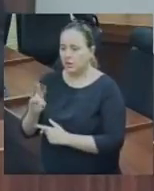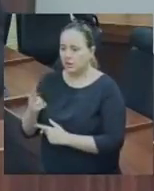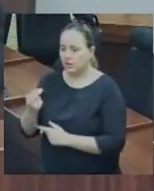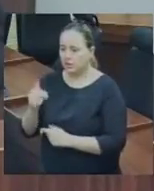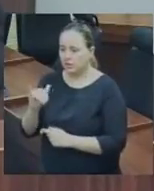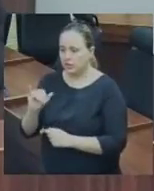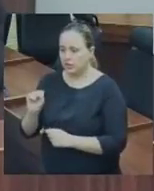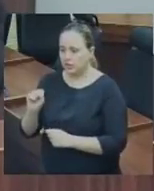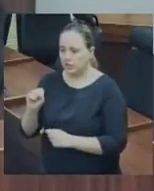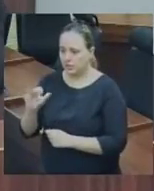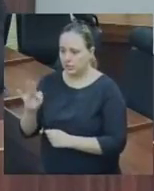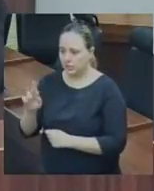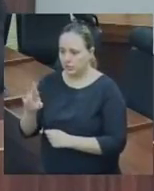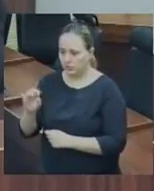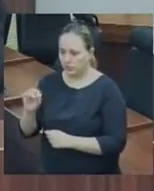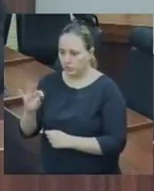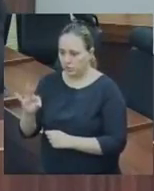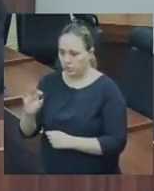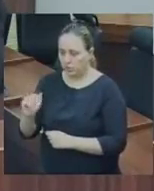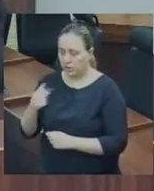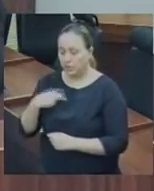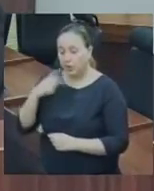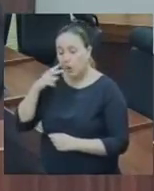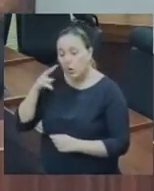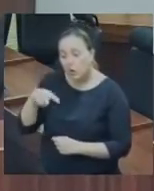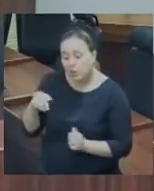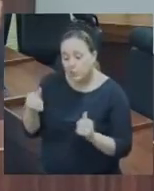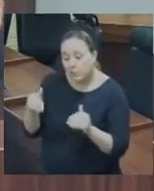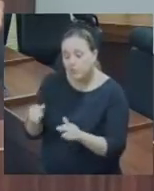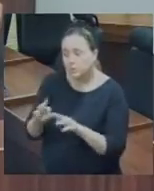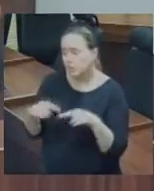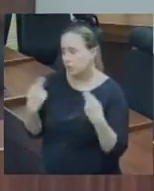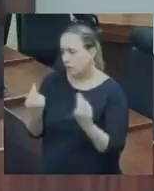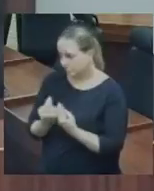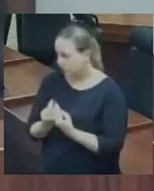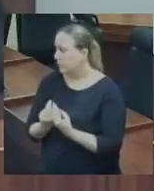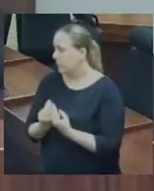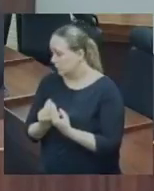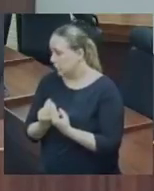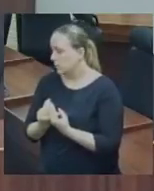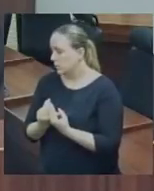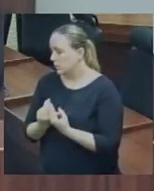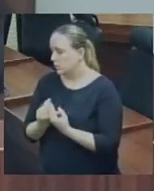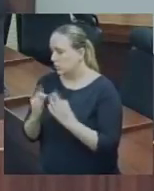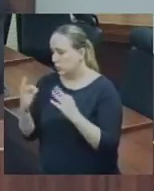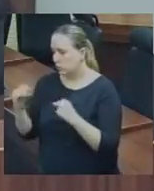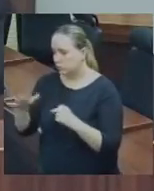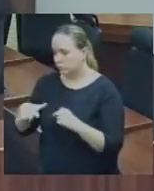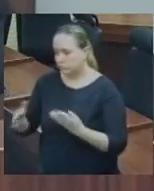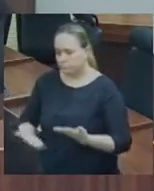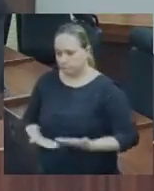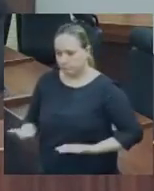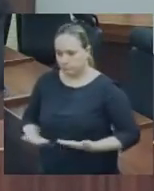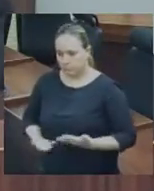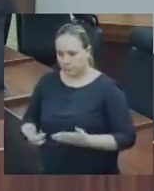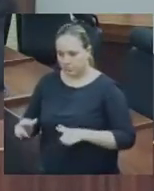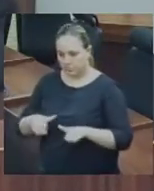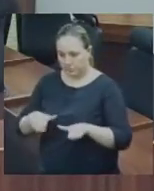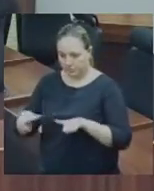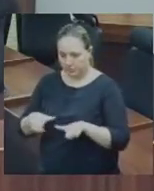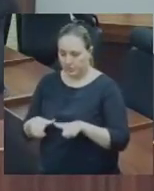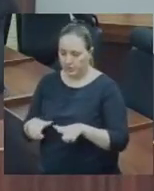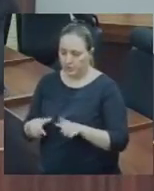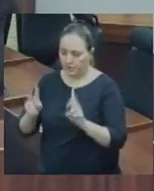dessas dessas fontes para olhar ela participa de uma reunião como com todos os servidores que trabalhavam com o